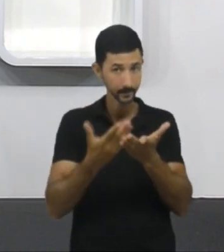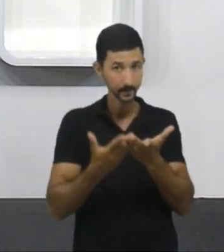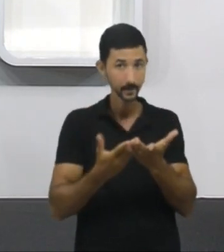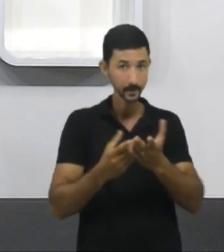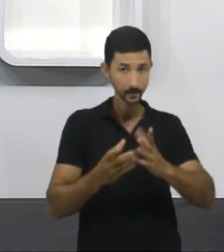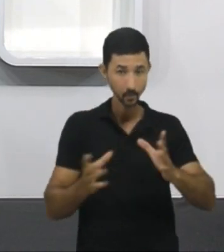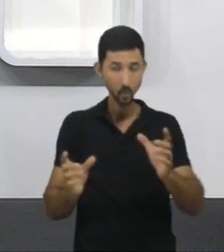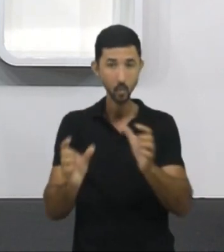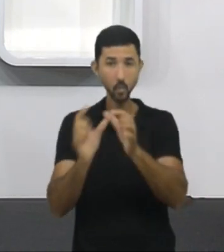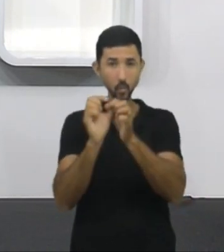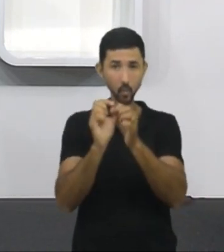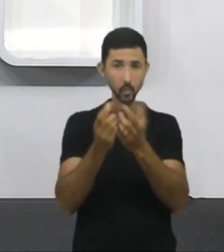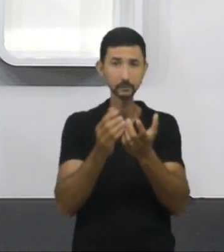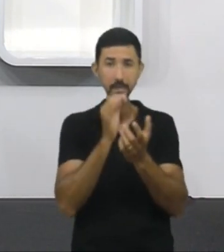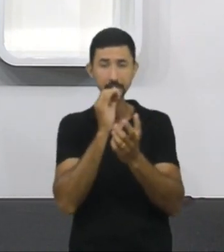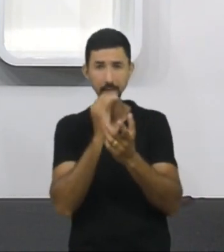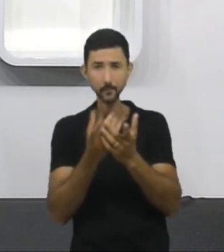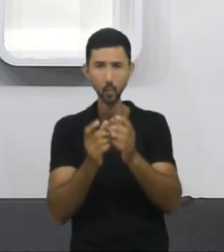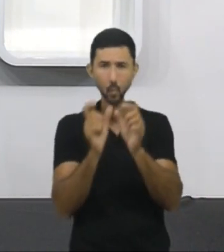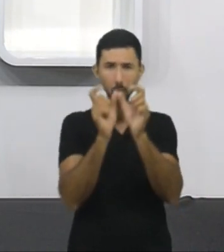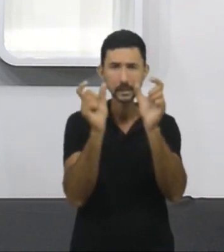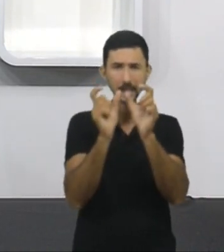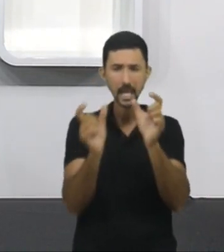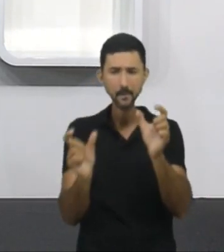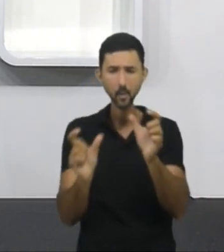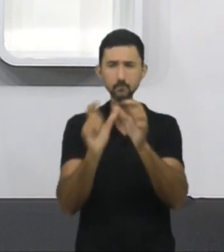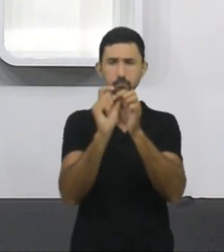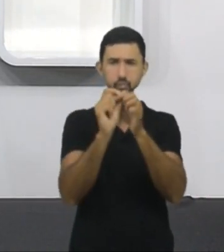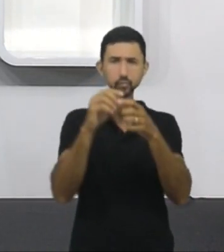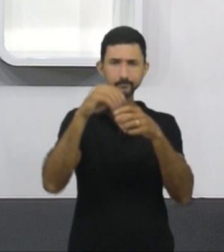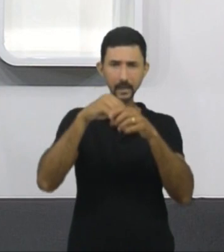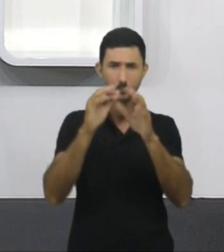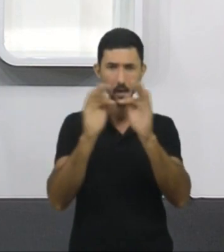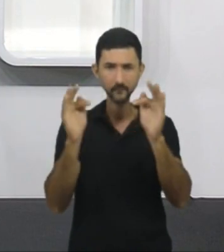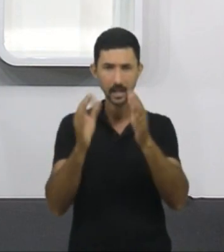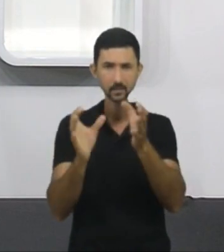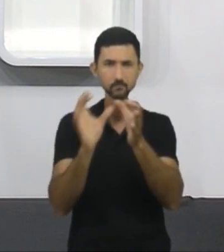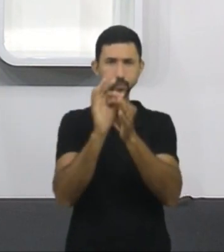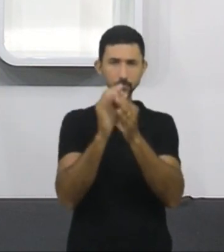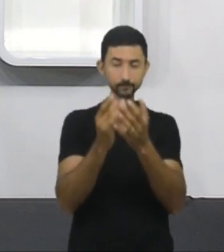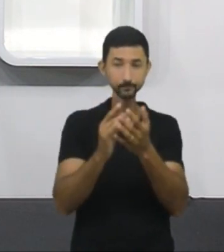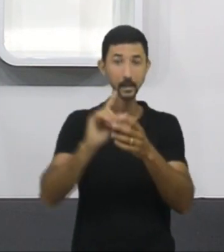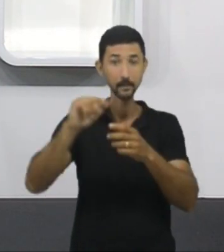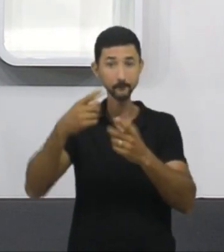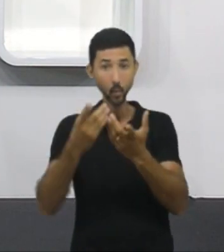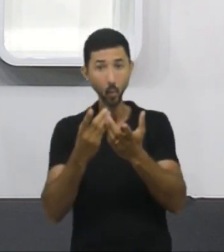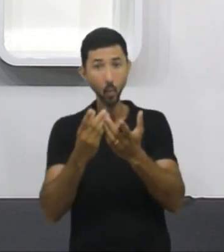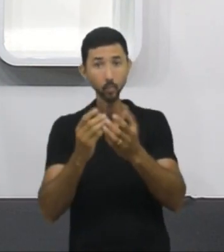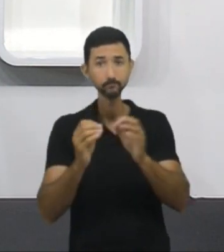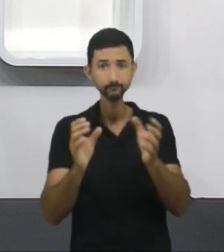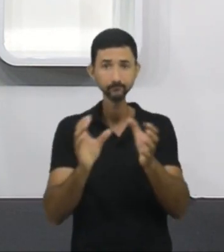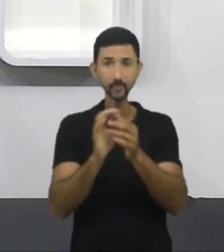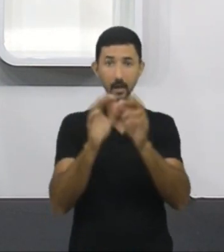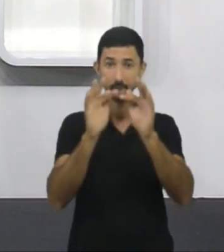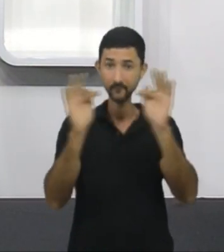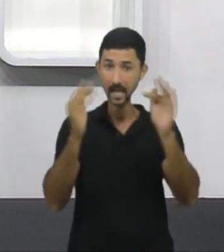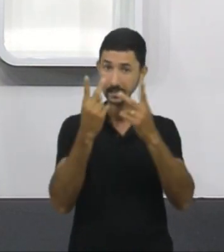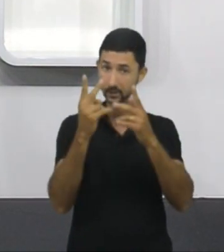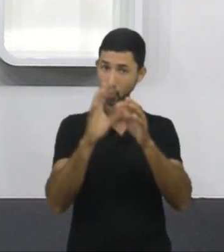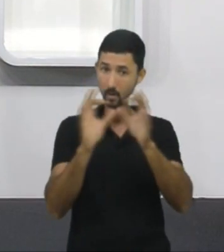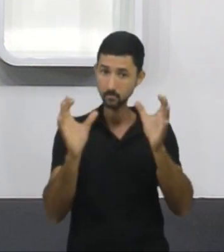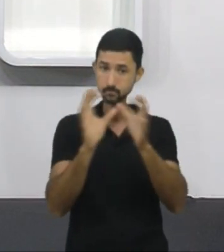as conjunções, ora elas ligam termos dentro de uma mesma oração, ora elas ligam duas